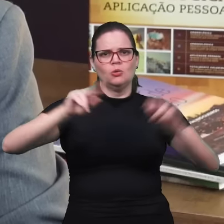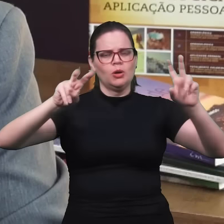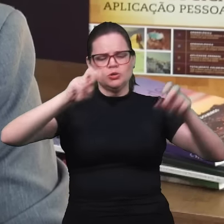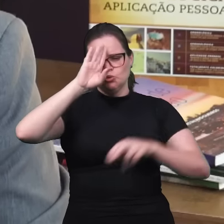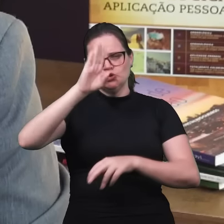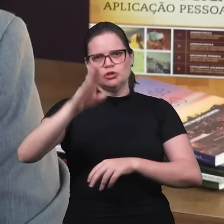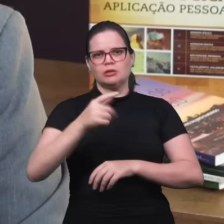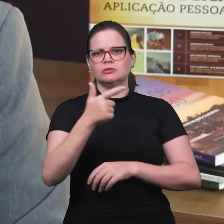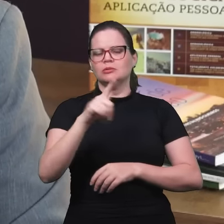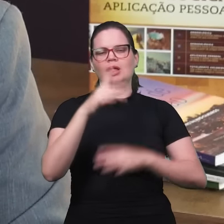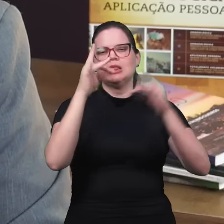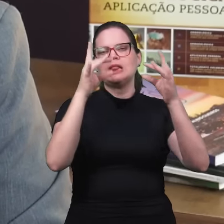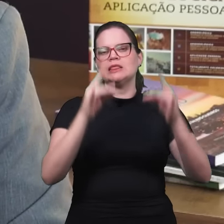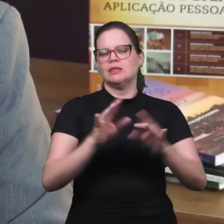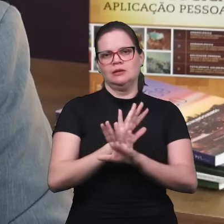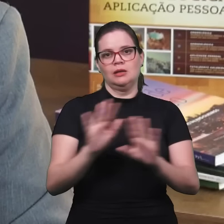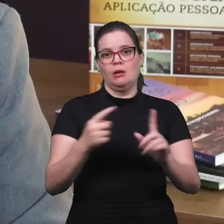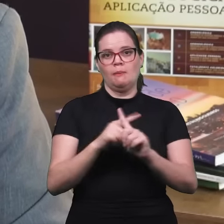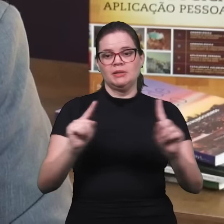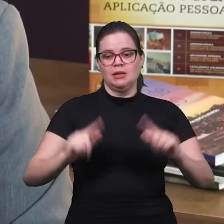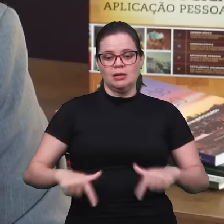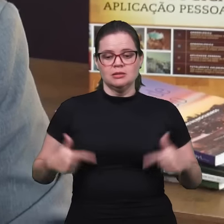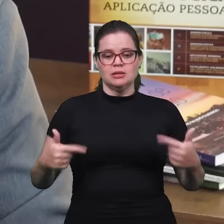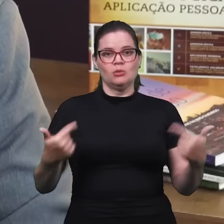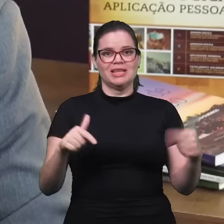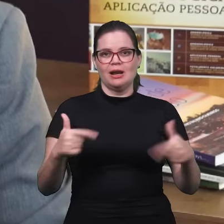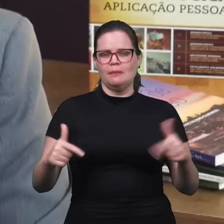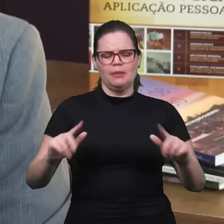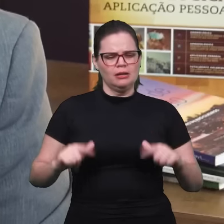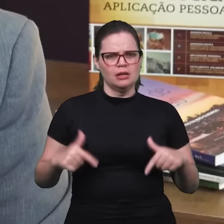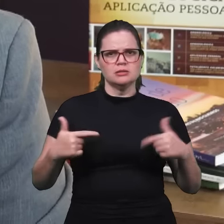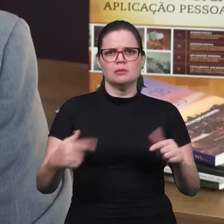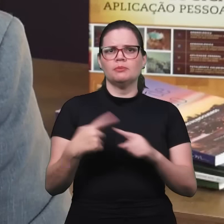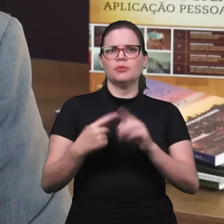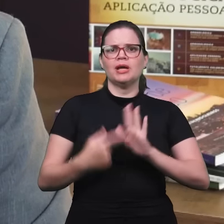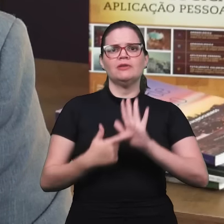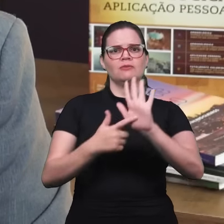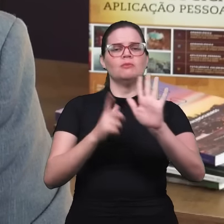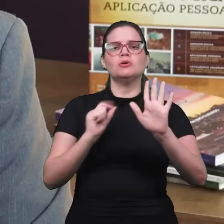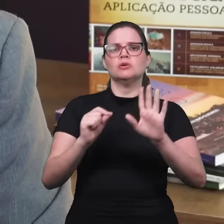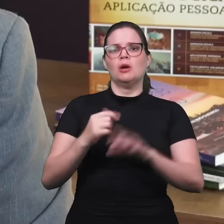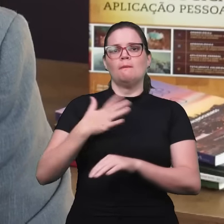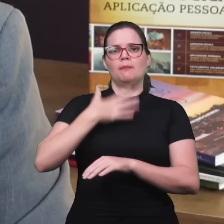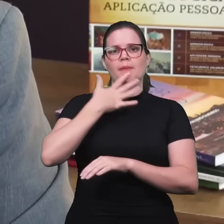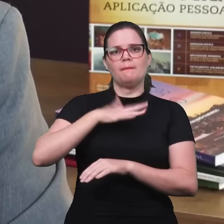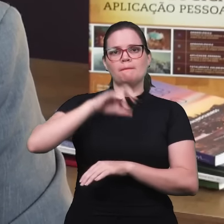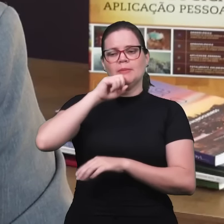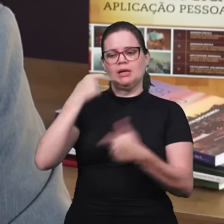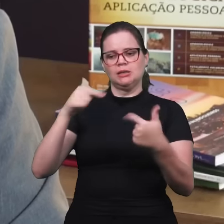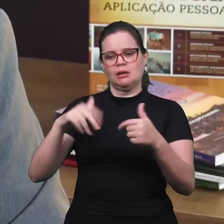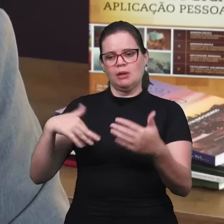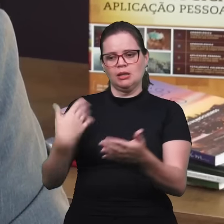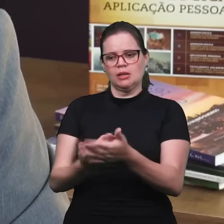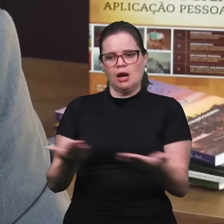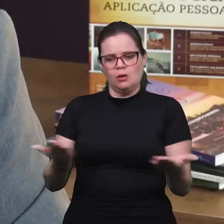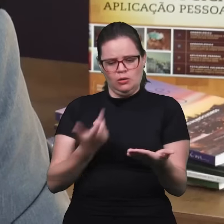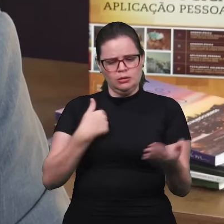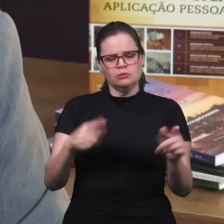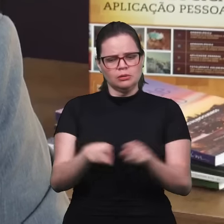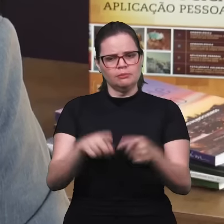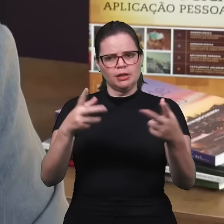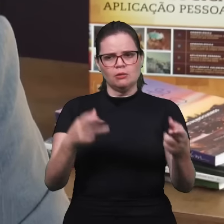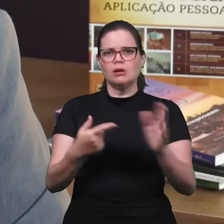né? A ação. O filho do homem, o meu pai trabalha e eu trabalho também. Então Marcos, ele vai trazer